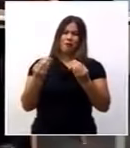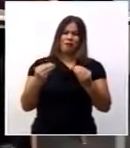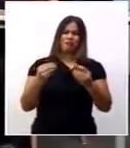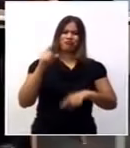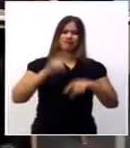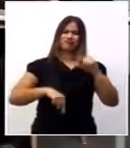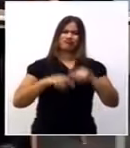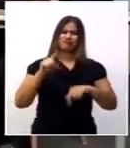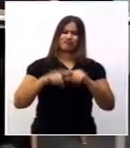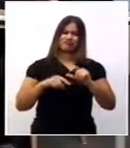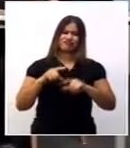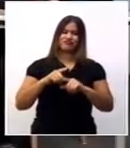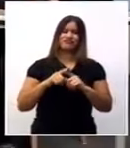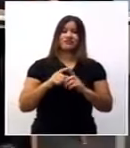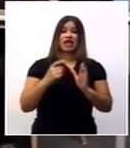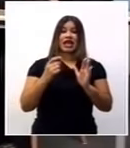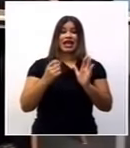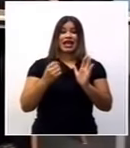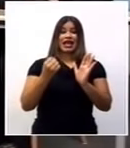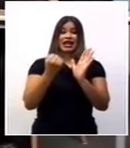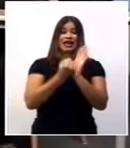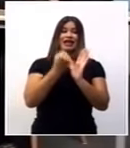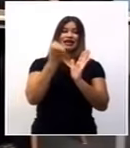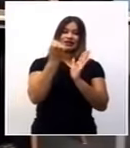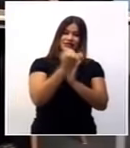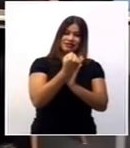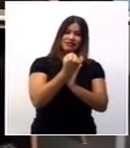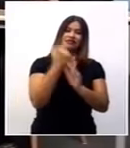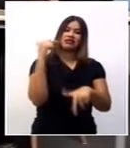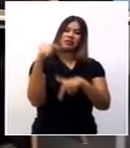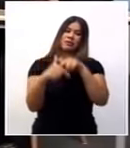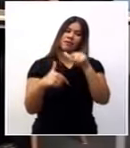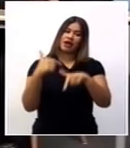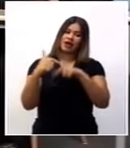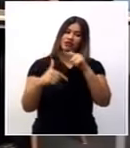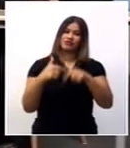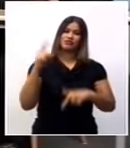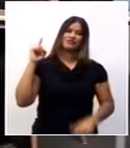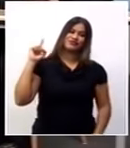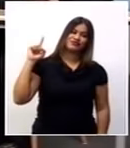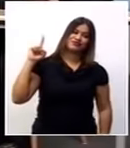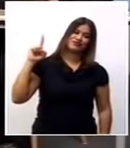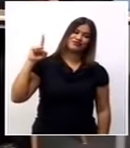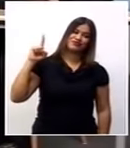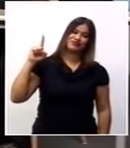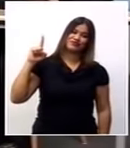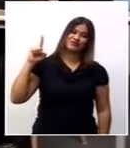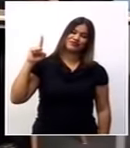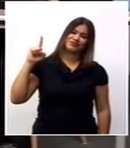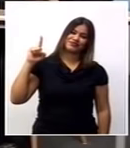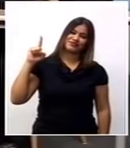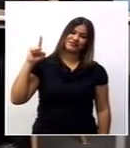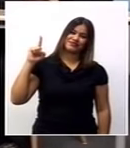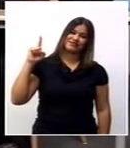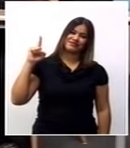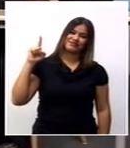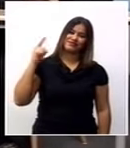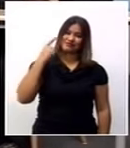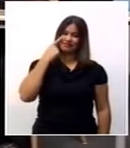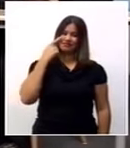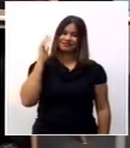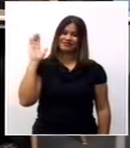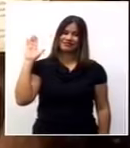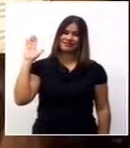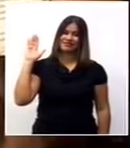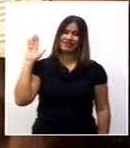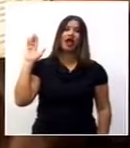dela, uma carteira de trabalho, é uma fonte histórica. Uma carteira de trabalho é uma fonte histórica dela. Essa é